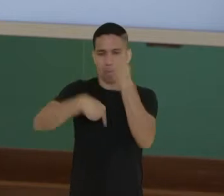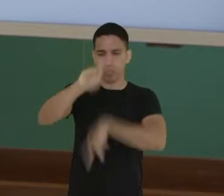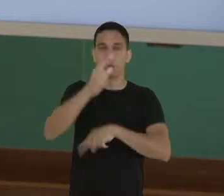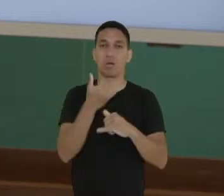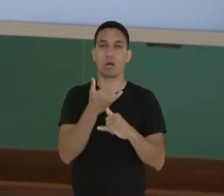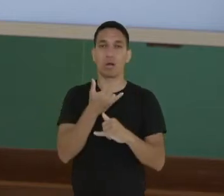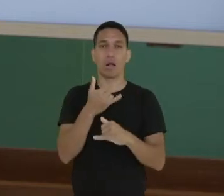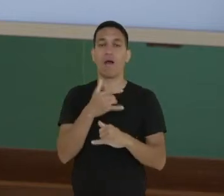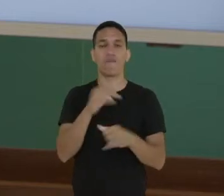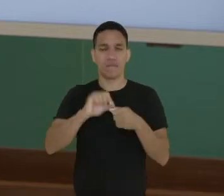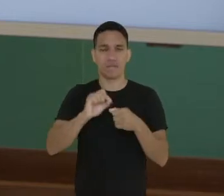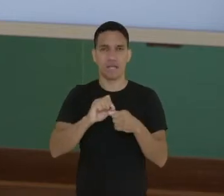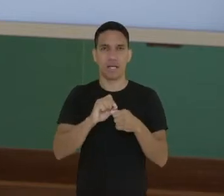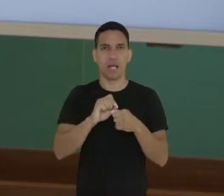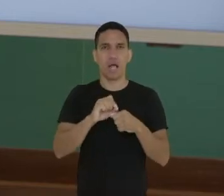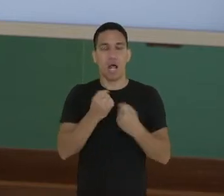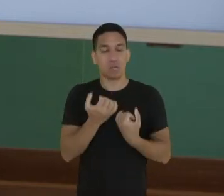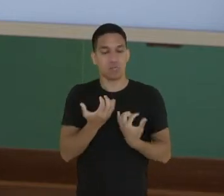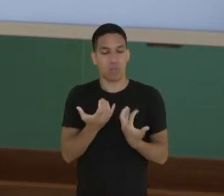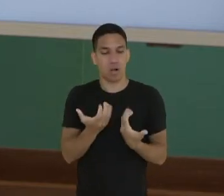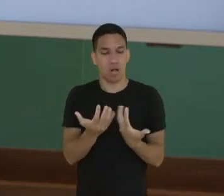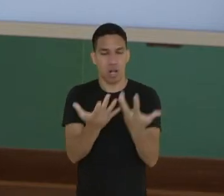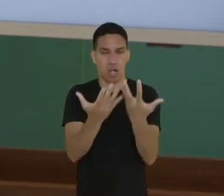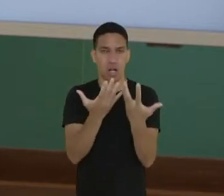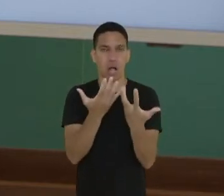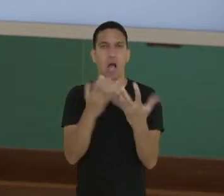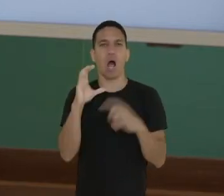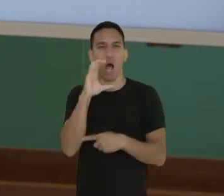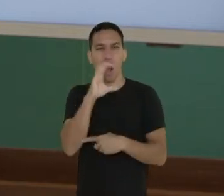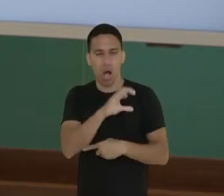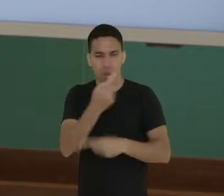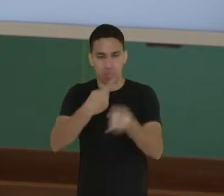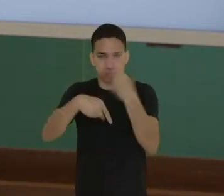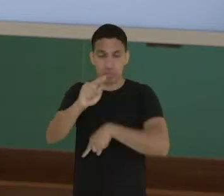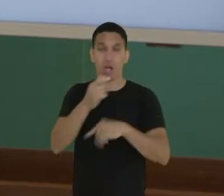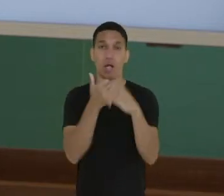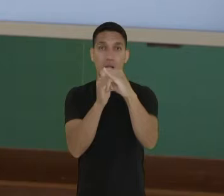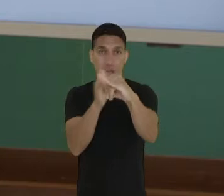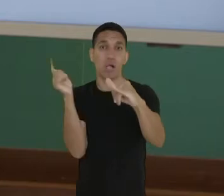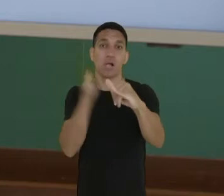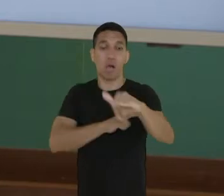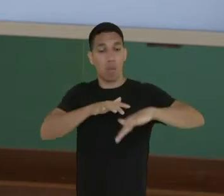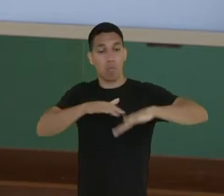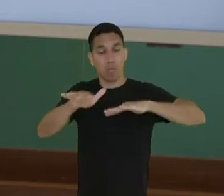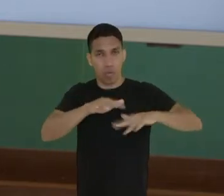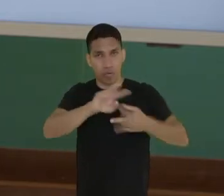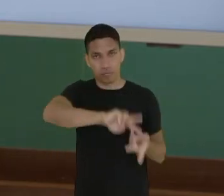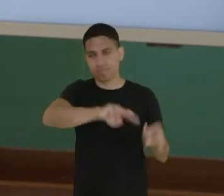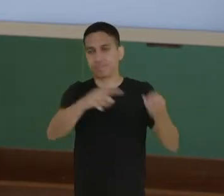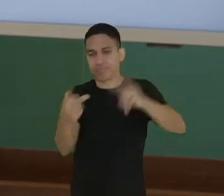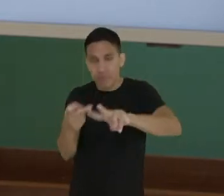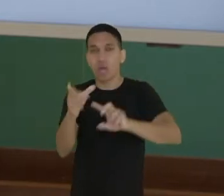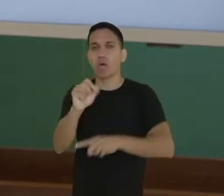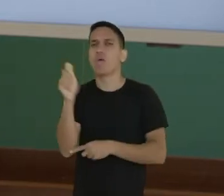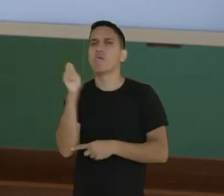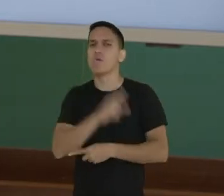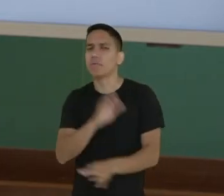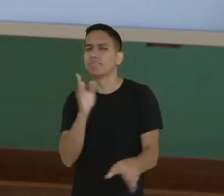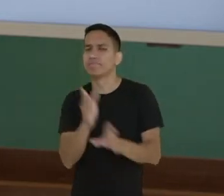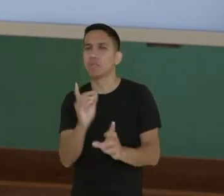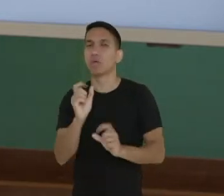a energia térmica, melhor dizendo, em uma energia elétrica, energia de movimento para energia elétrica, você